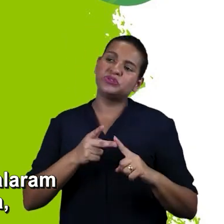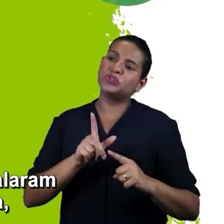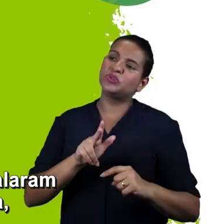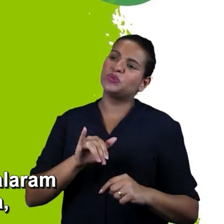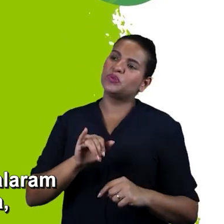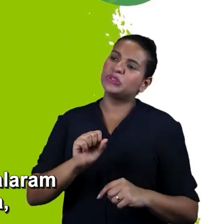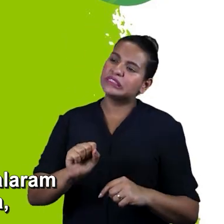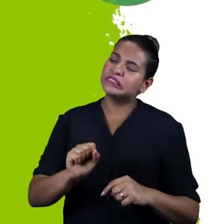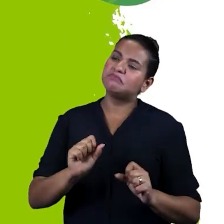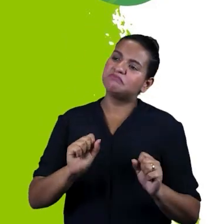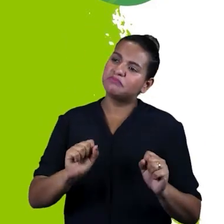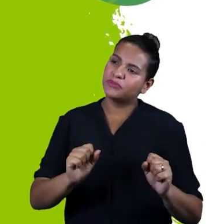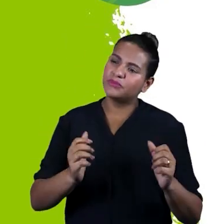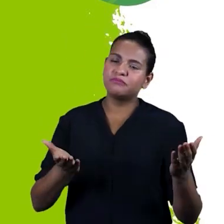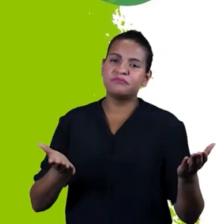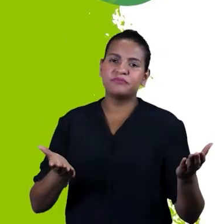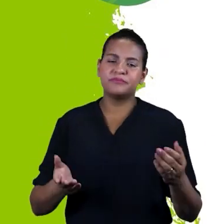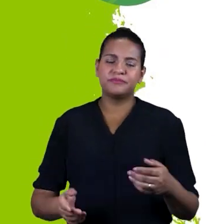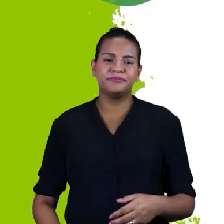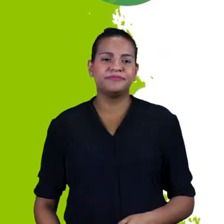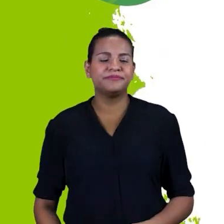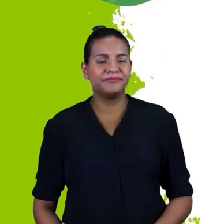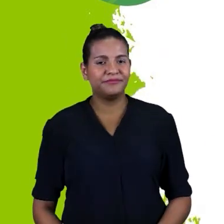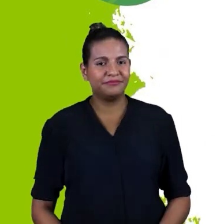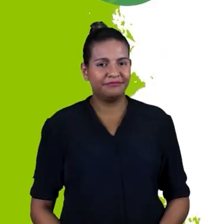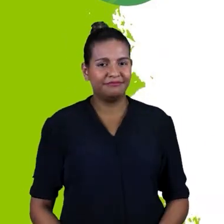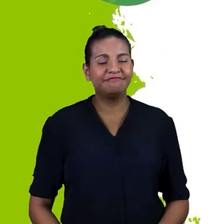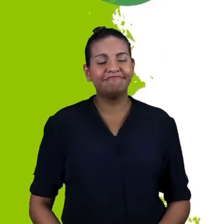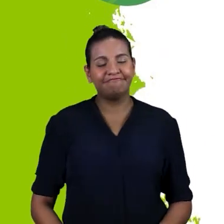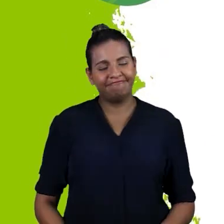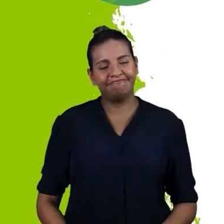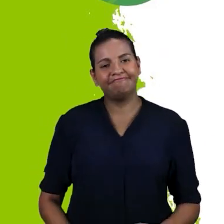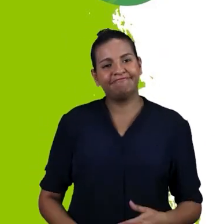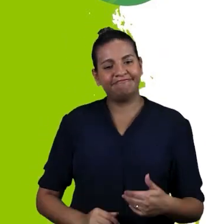como a Laila, o Luiz.